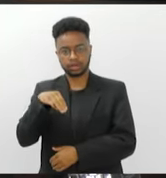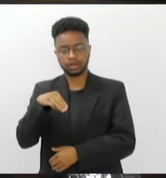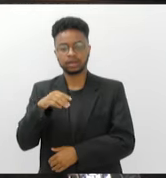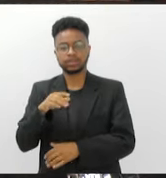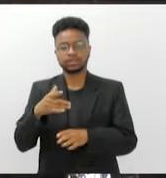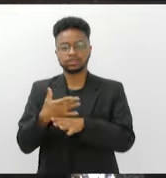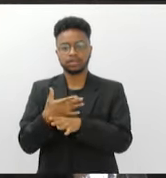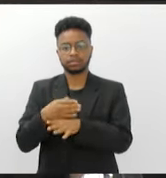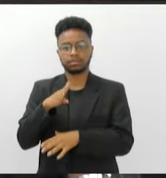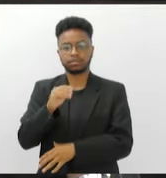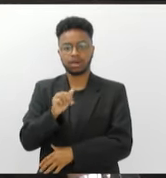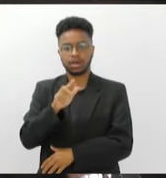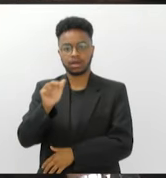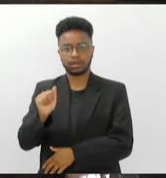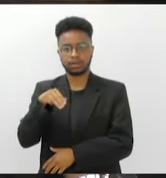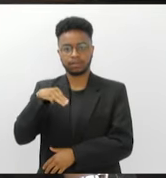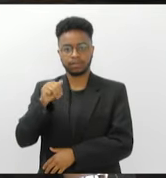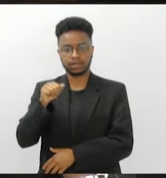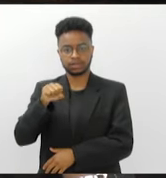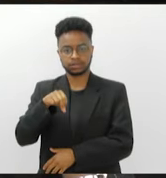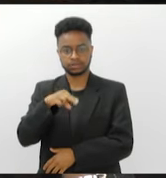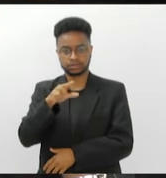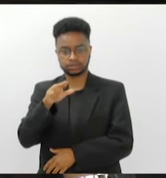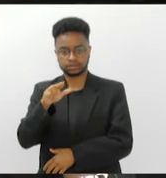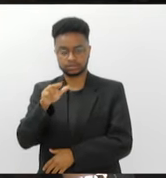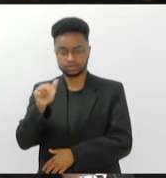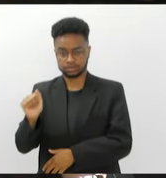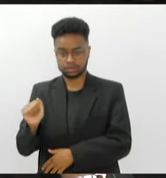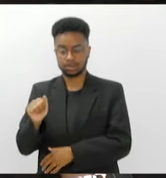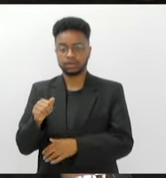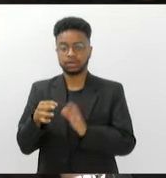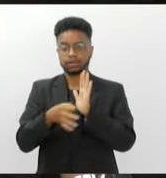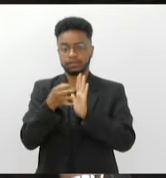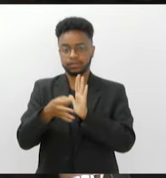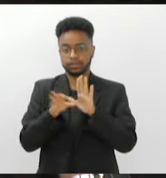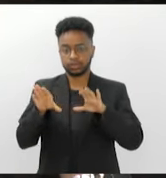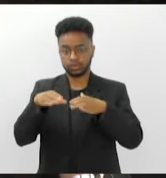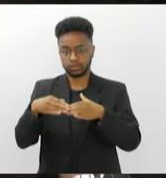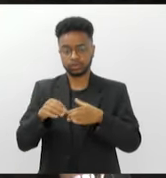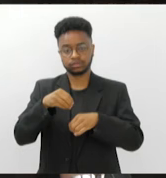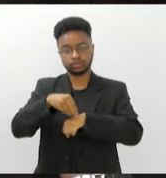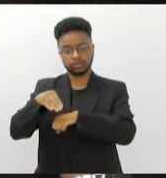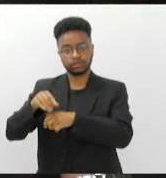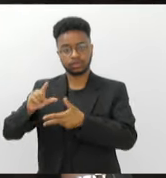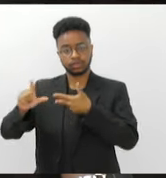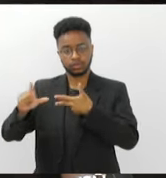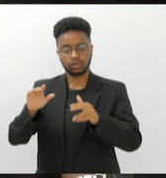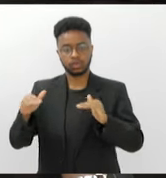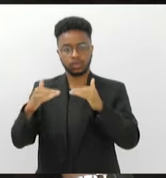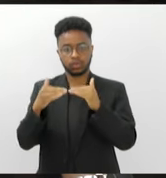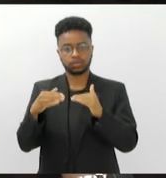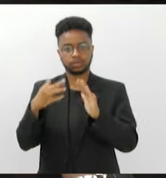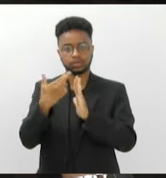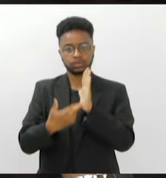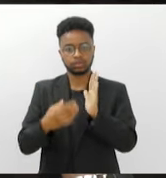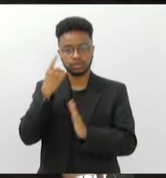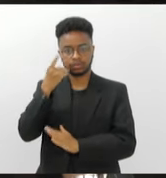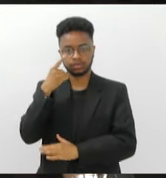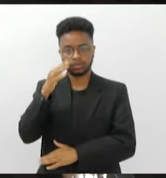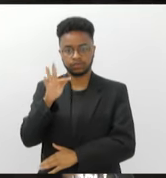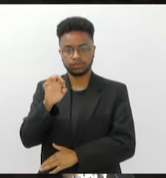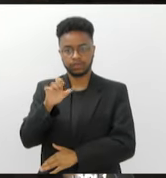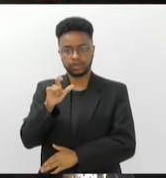Barra Mansa. Parecer da Comissão de Indicações Legislativas favorável. Relatoria do deputado Felipe Soares. Em